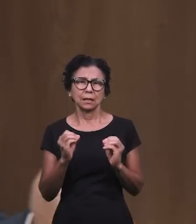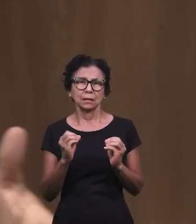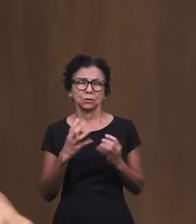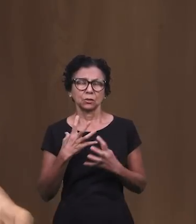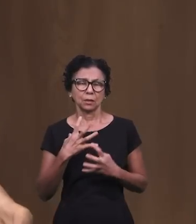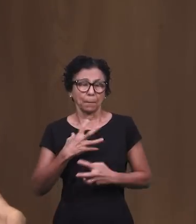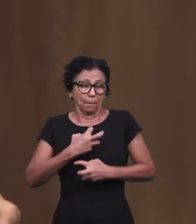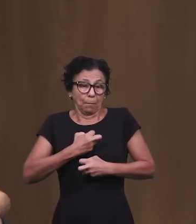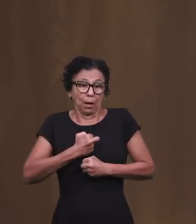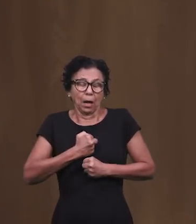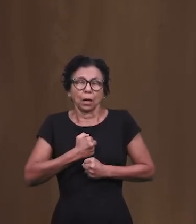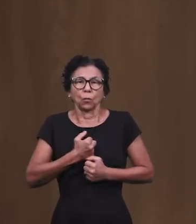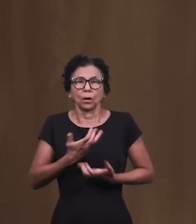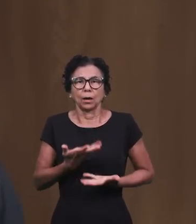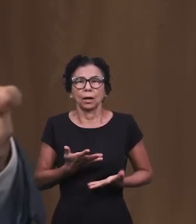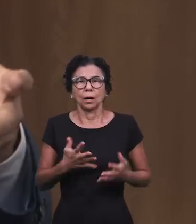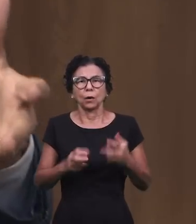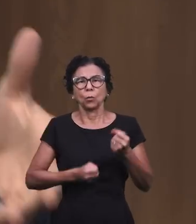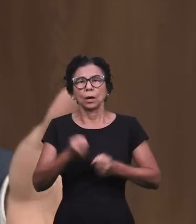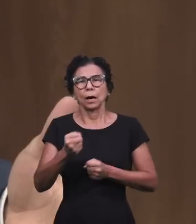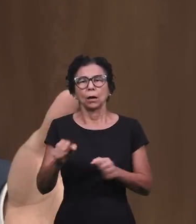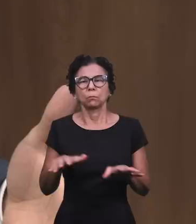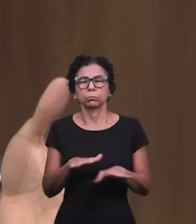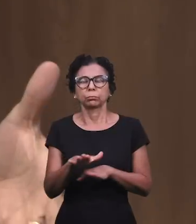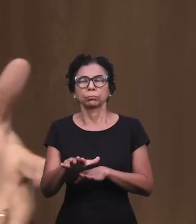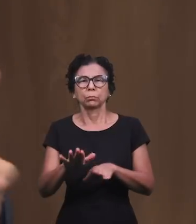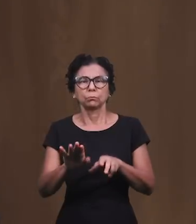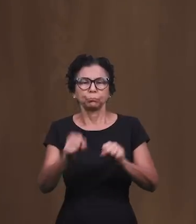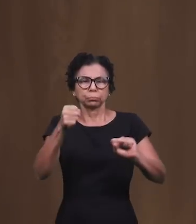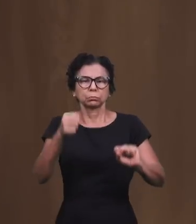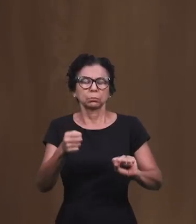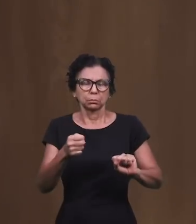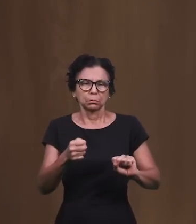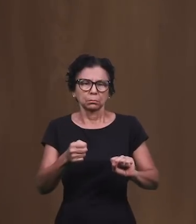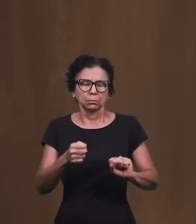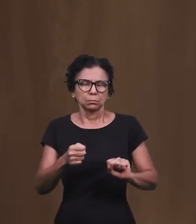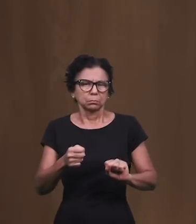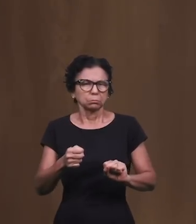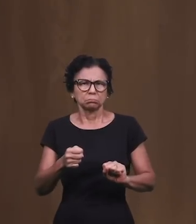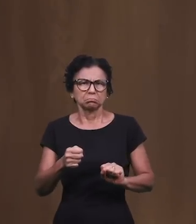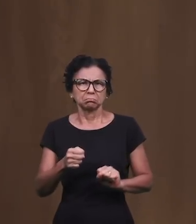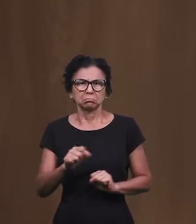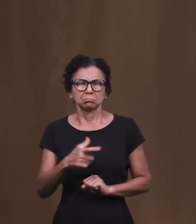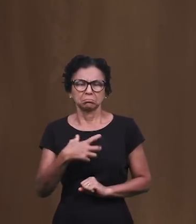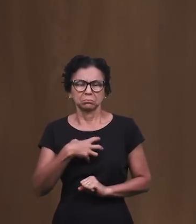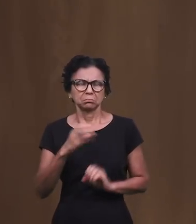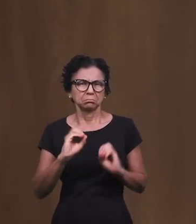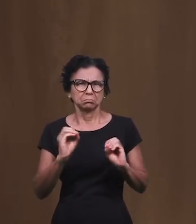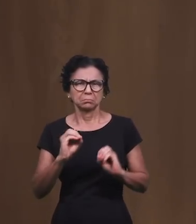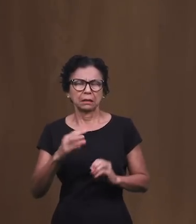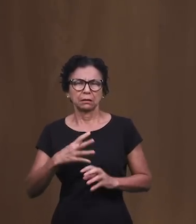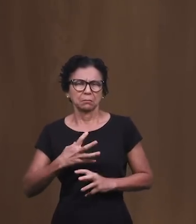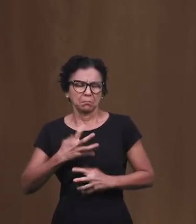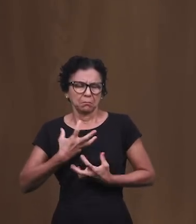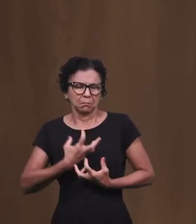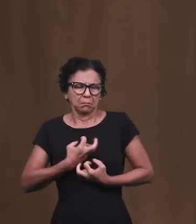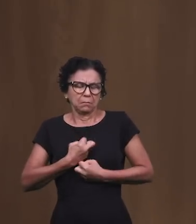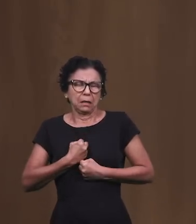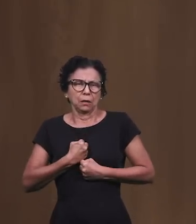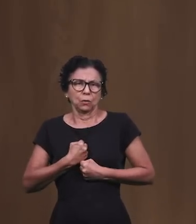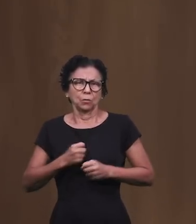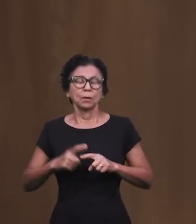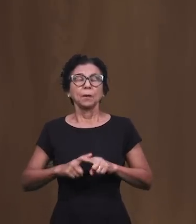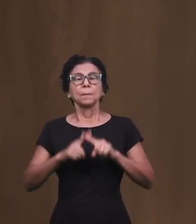meio da estrada. Você não sente mágoa de uma coisa ou de um objeto. Geralmente, essa mágoa, ela